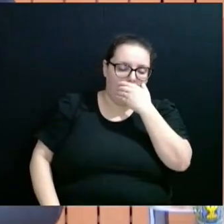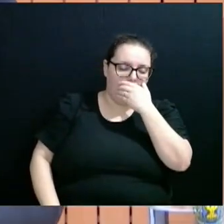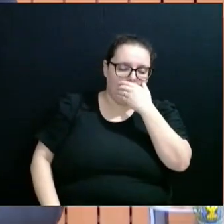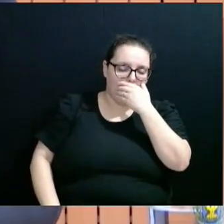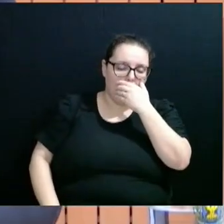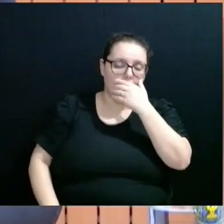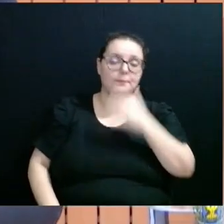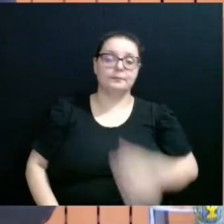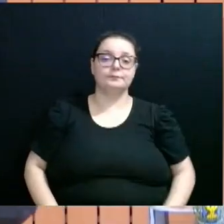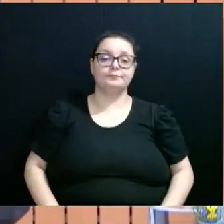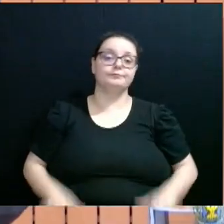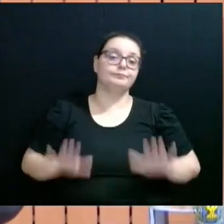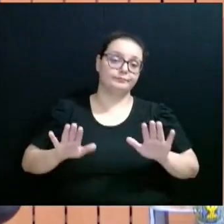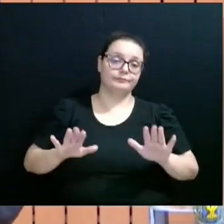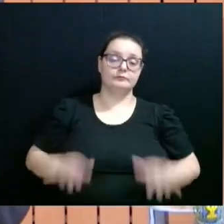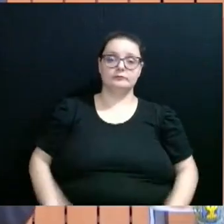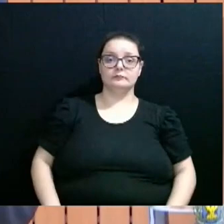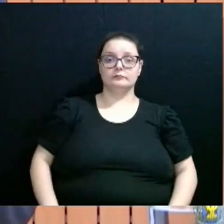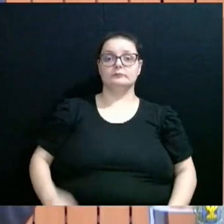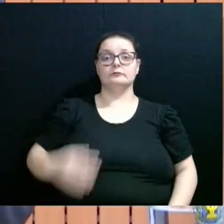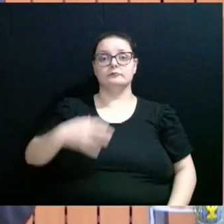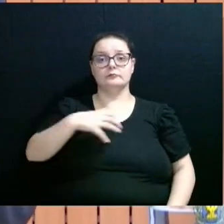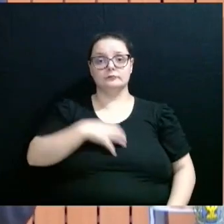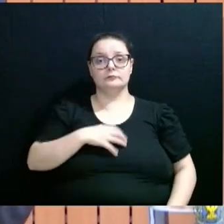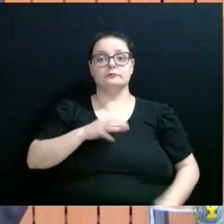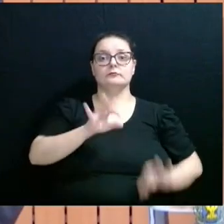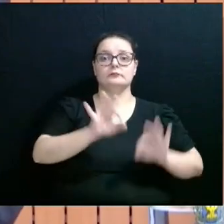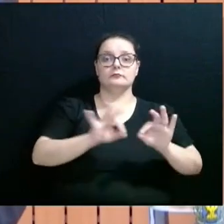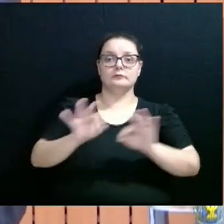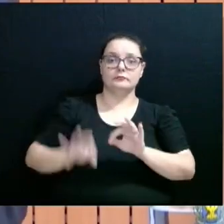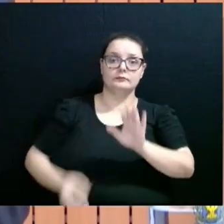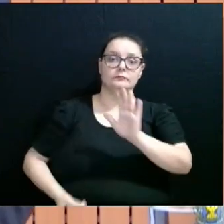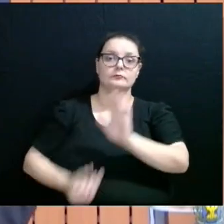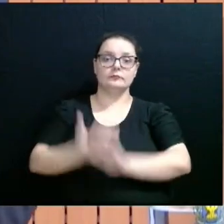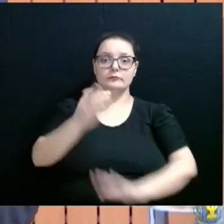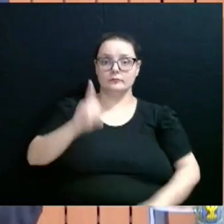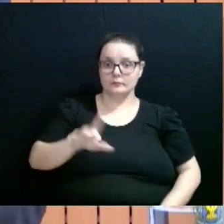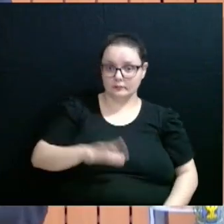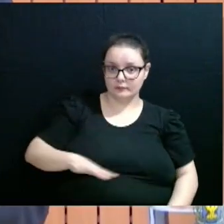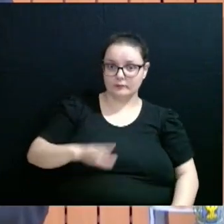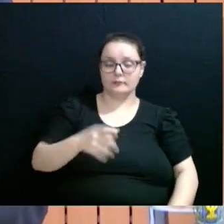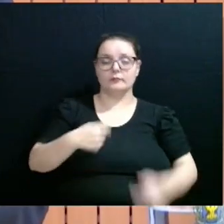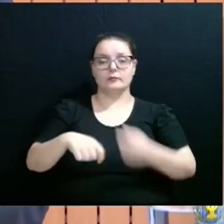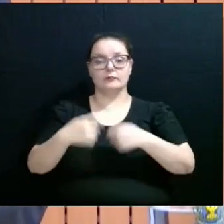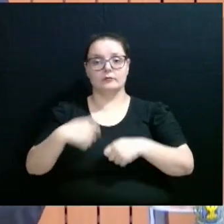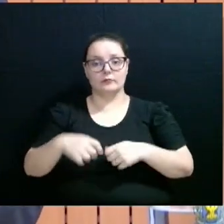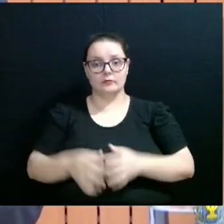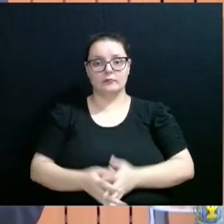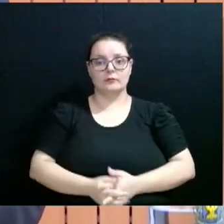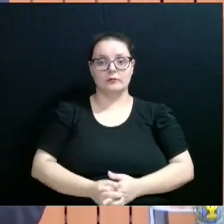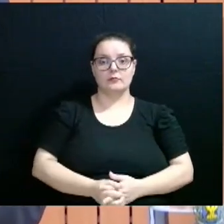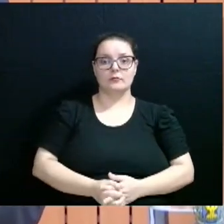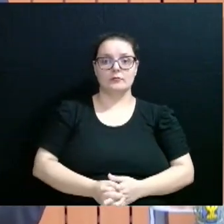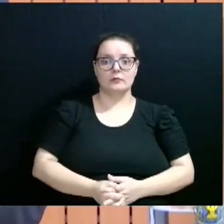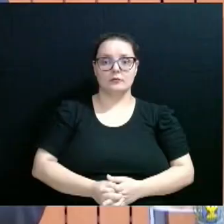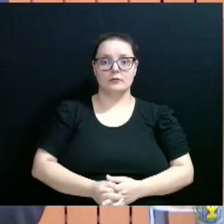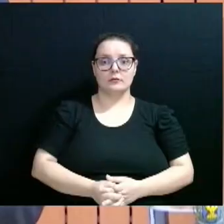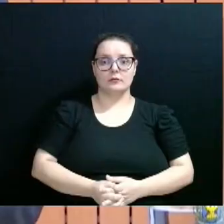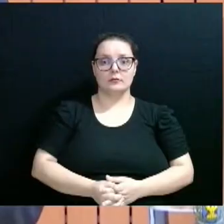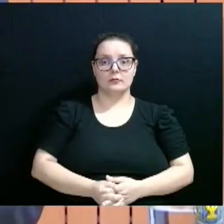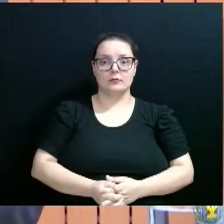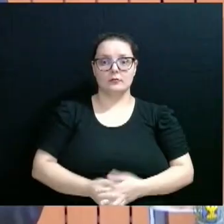se feito de forma organizada, com a criação da diretoria administrativa e com a inclusão